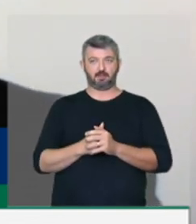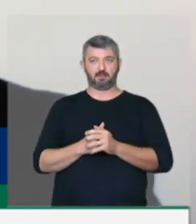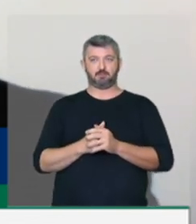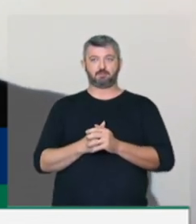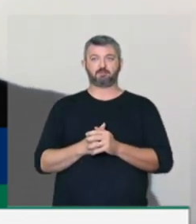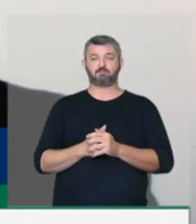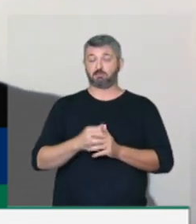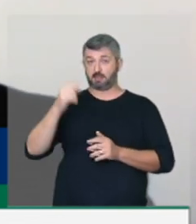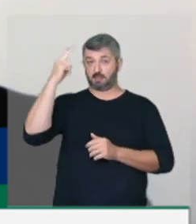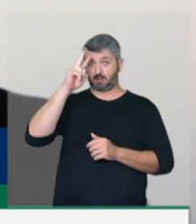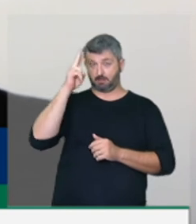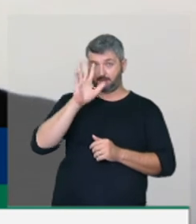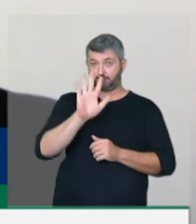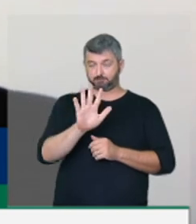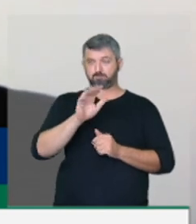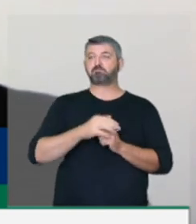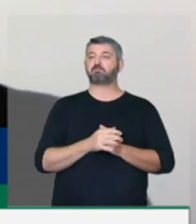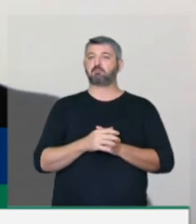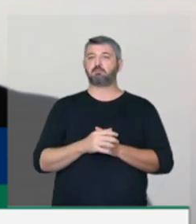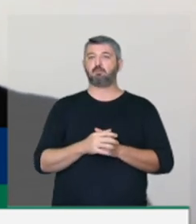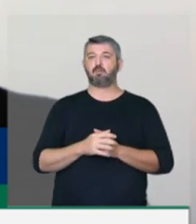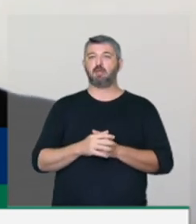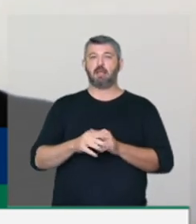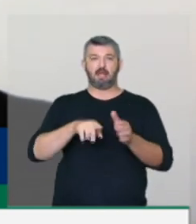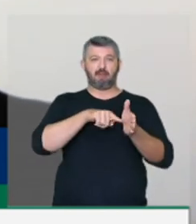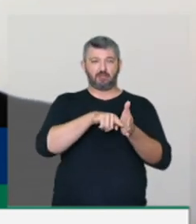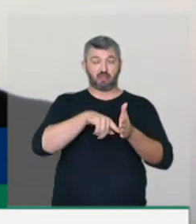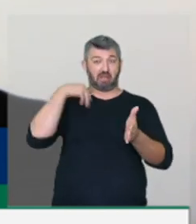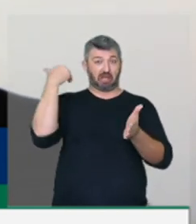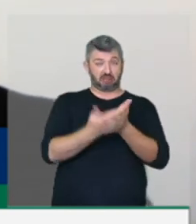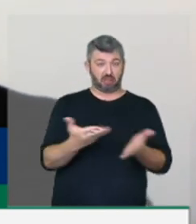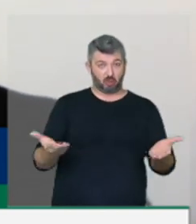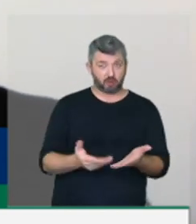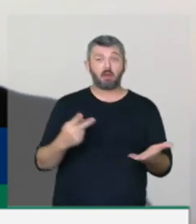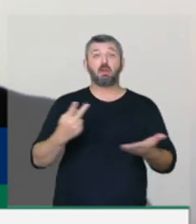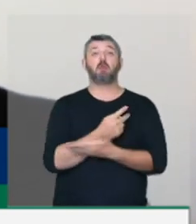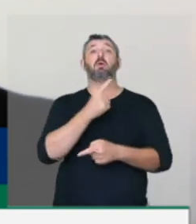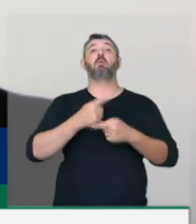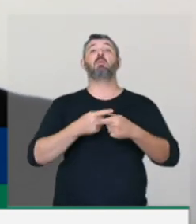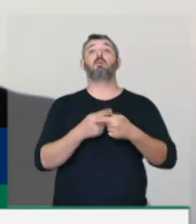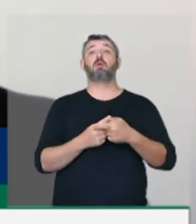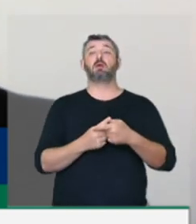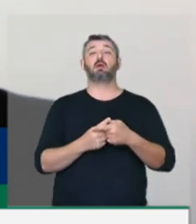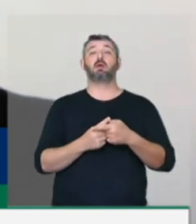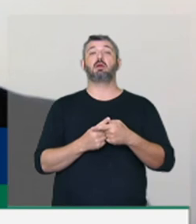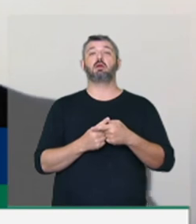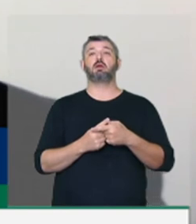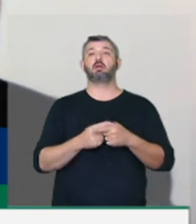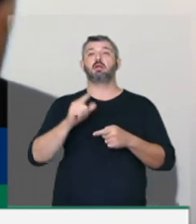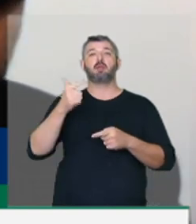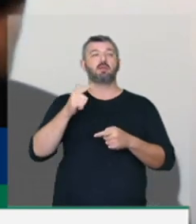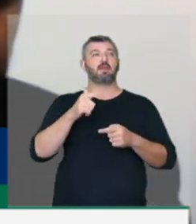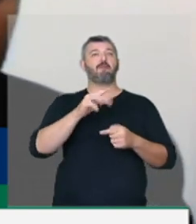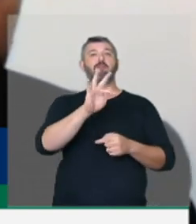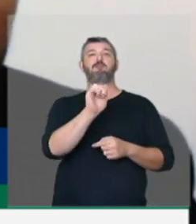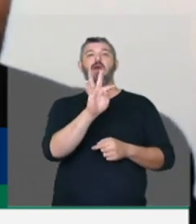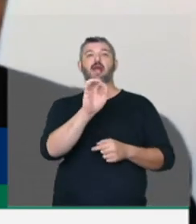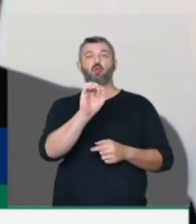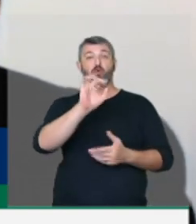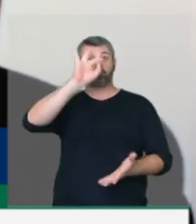Convém lembrar que esse inquérito perdura até hoje, principalmente pelo fato que não há um fato objetivo